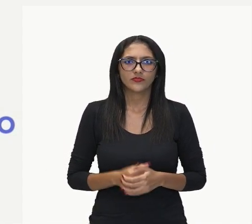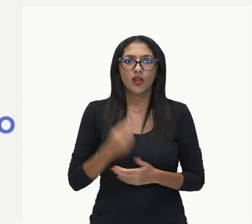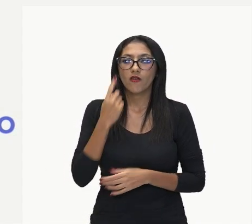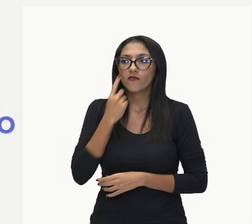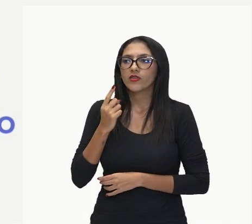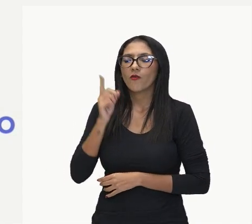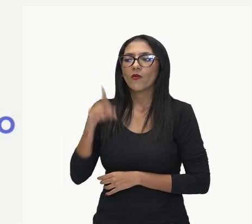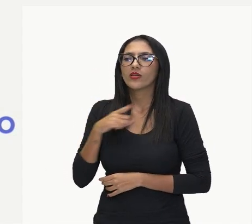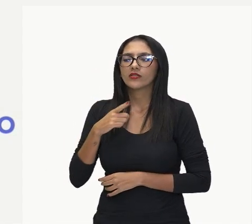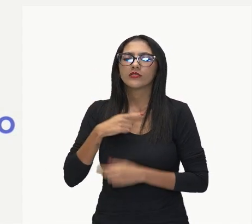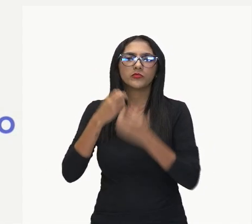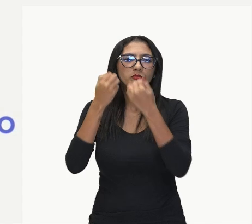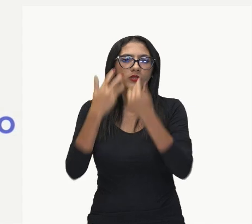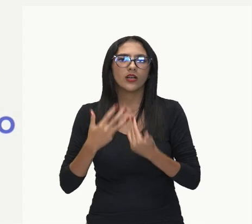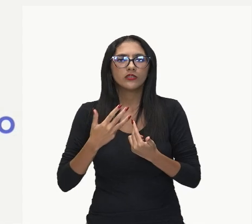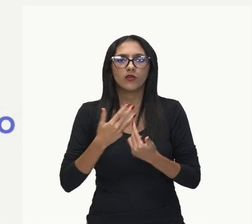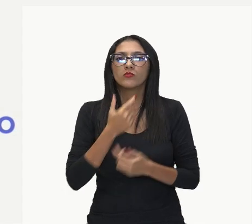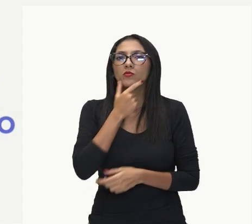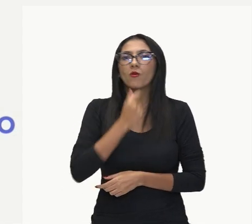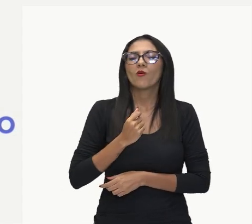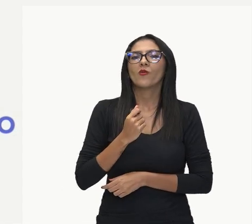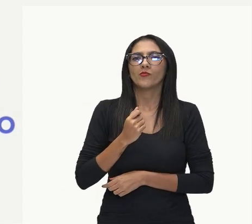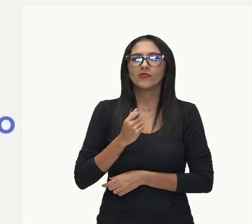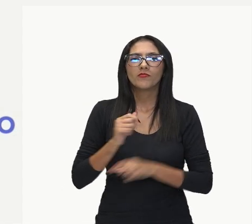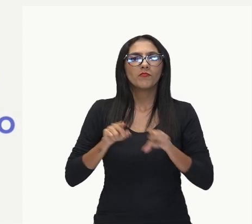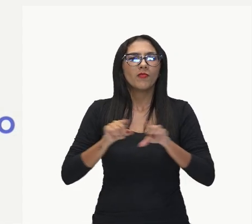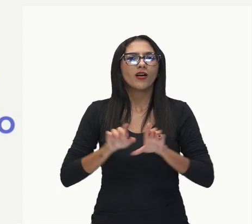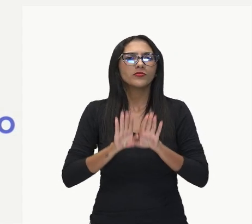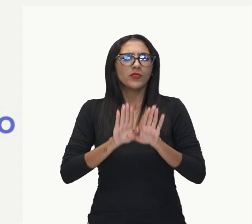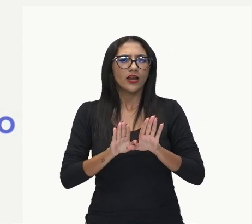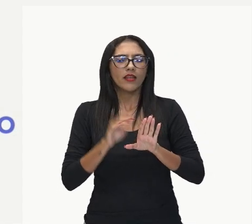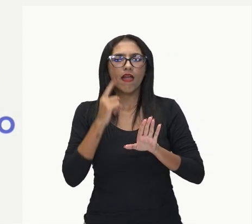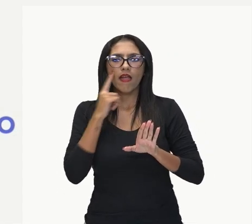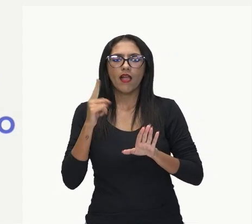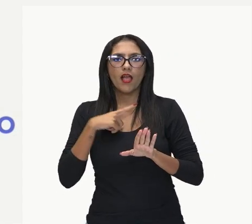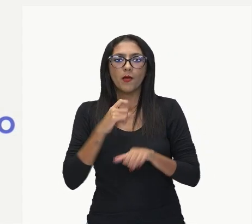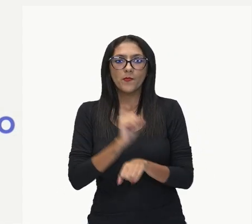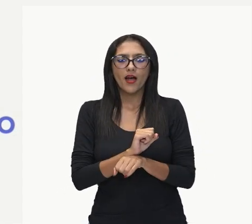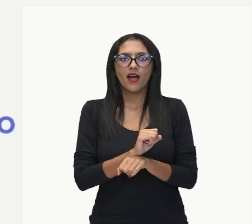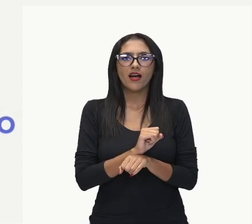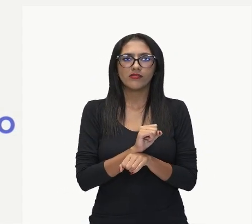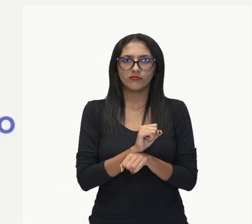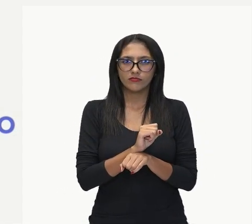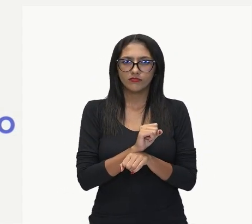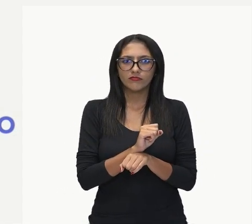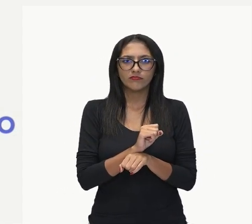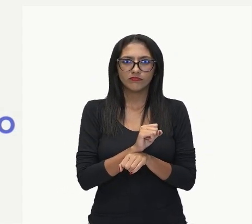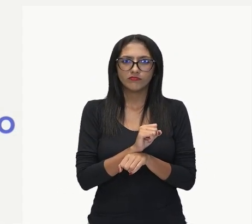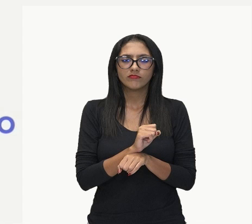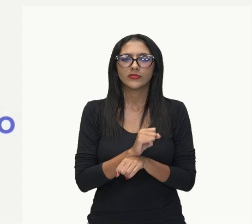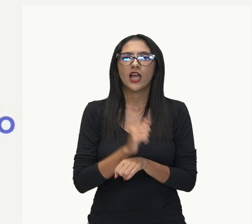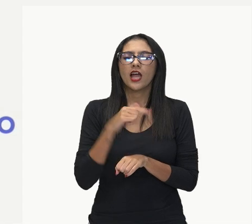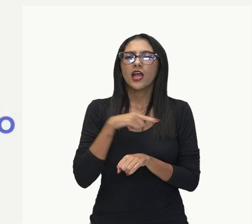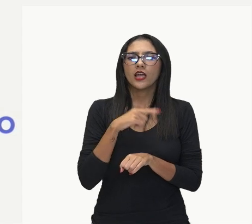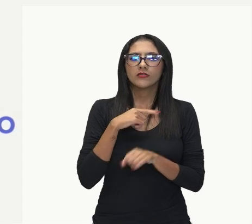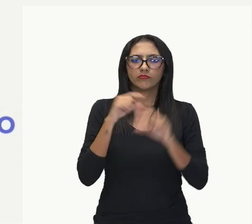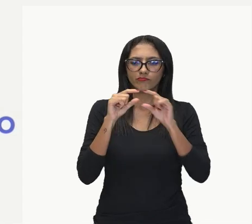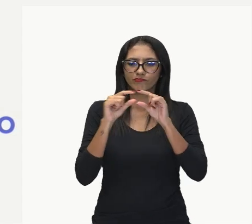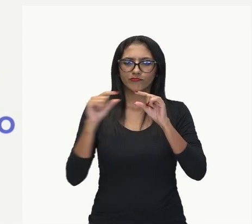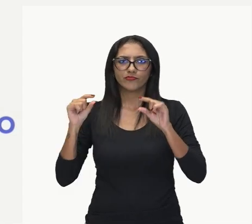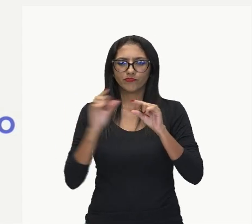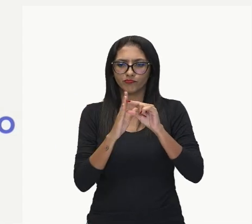do narrador. Mas observem que a fala do narrador, ela para nesse momento. E esse trecho destacado aqui em